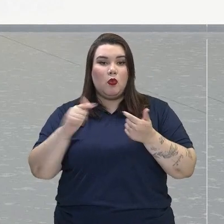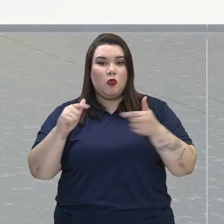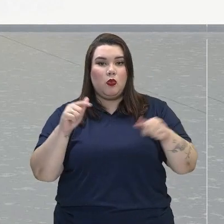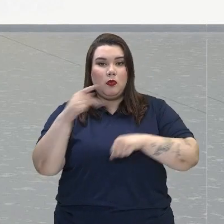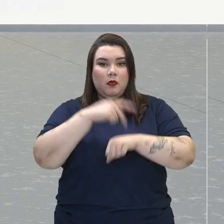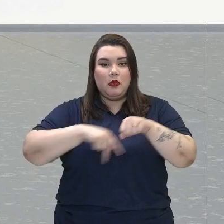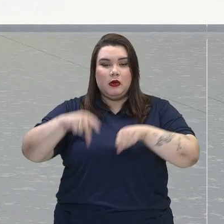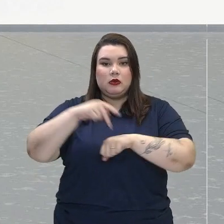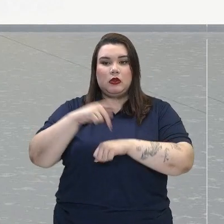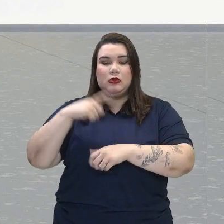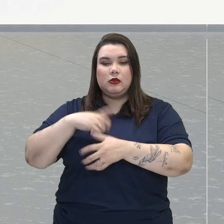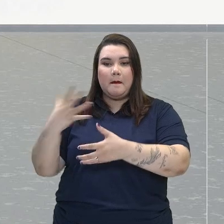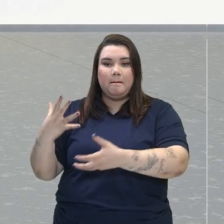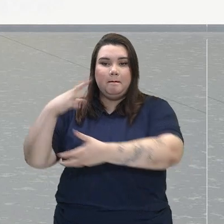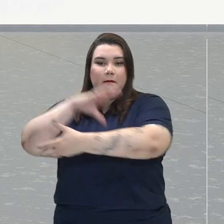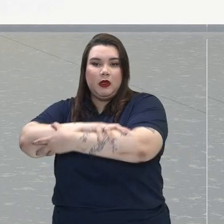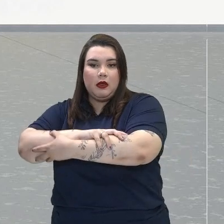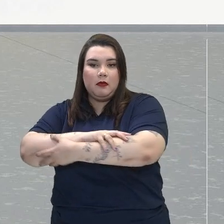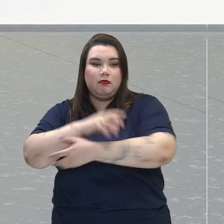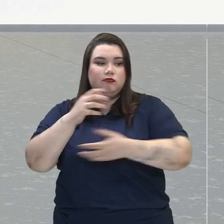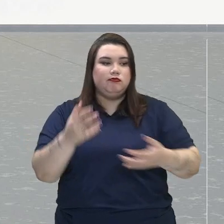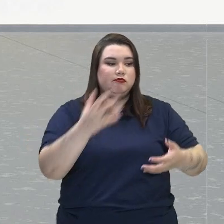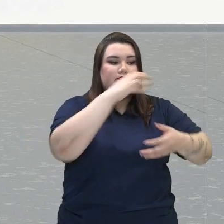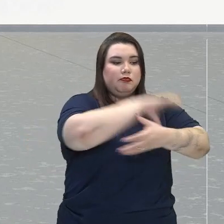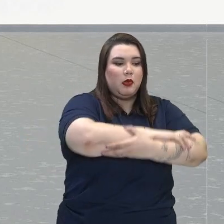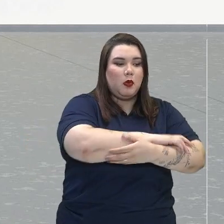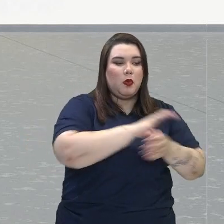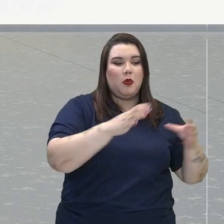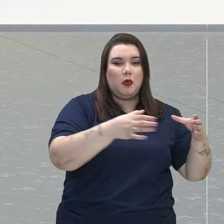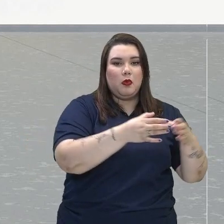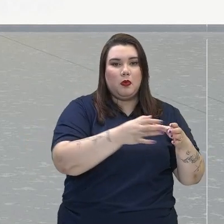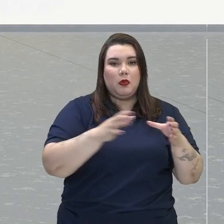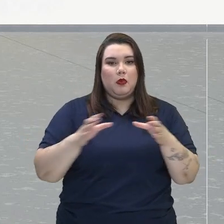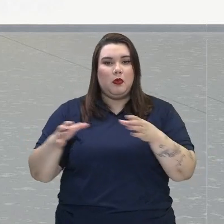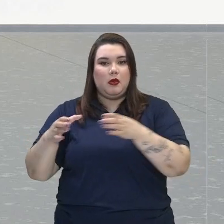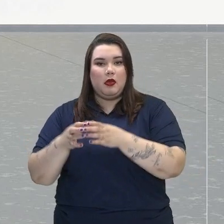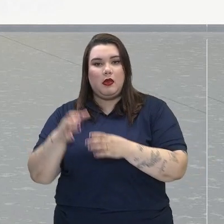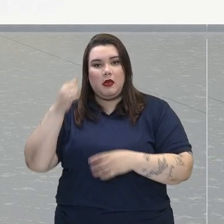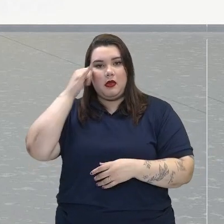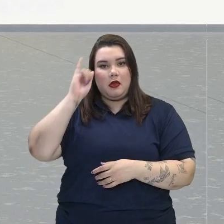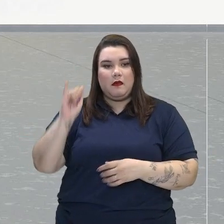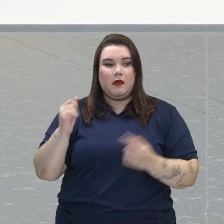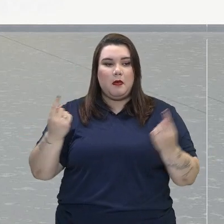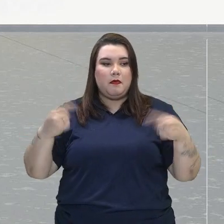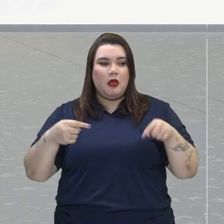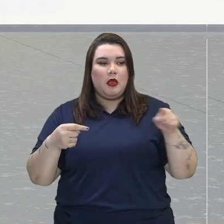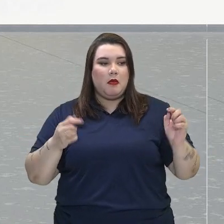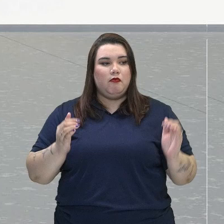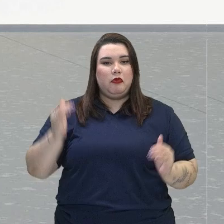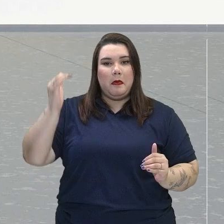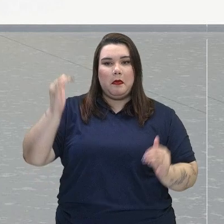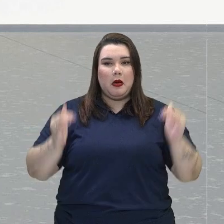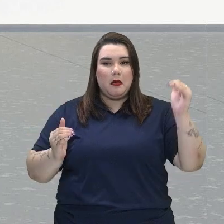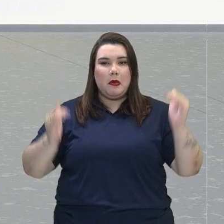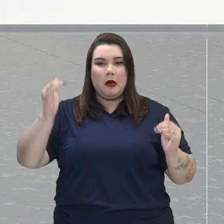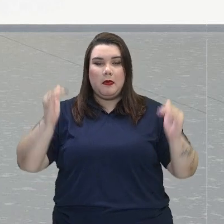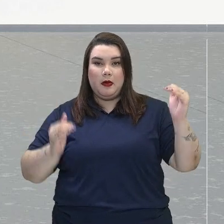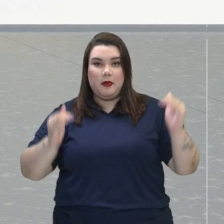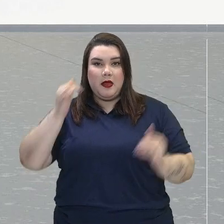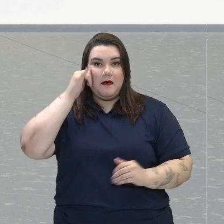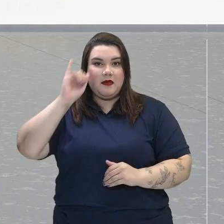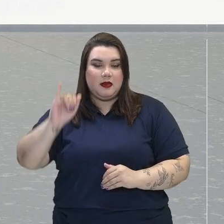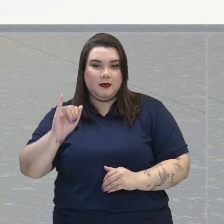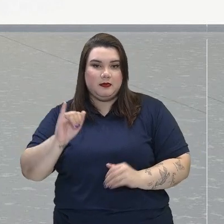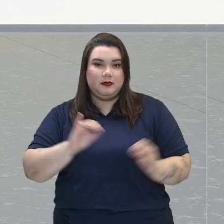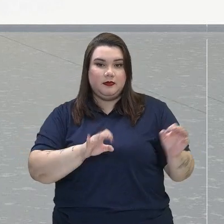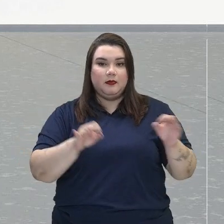acabem se aliando ao seu bloco e impedindo o avanço do bloco contrário. Então, pensando nisso,